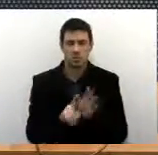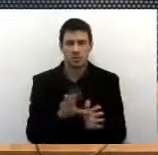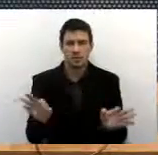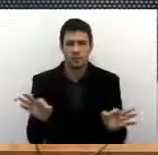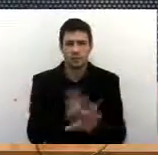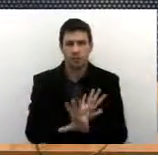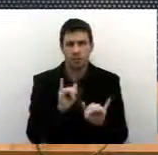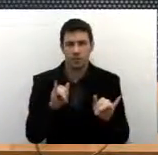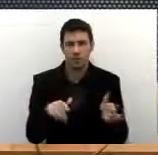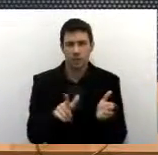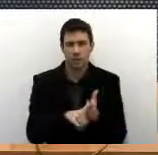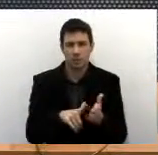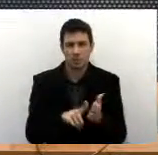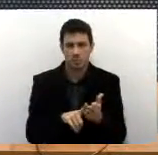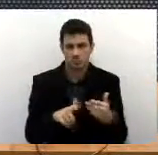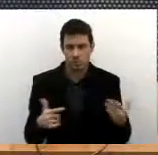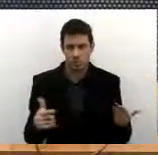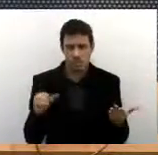vereador ter essas informações.